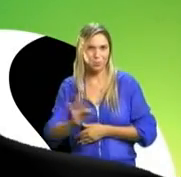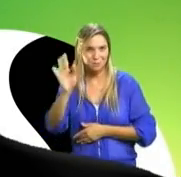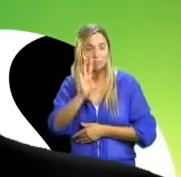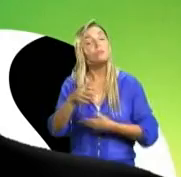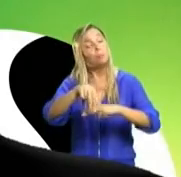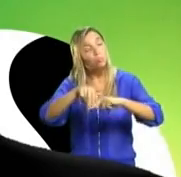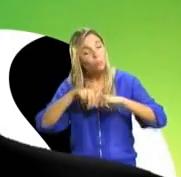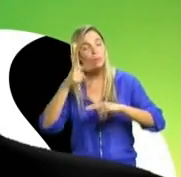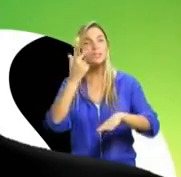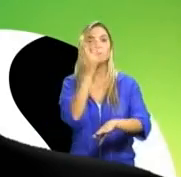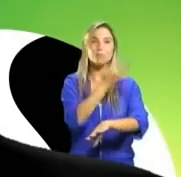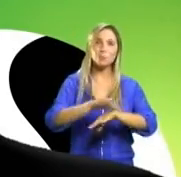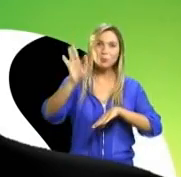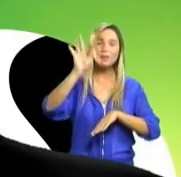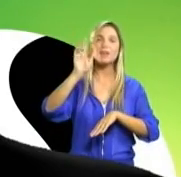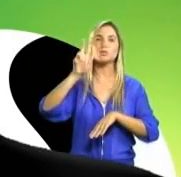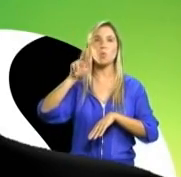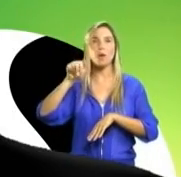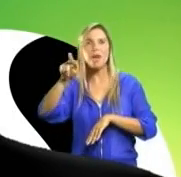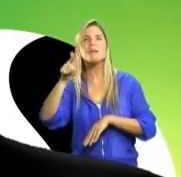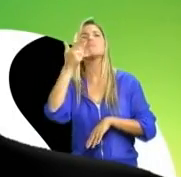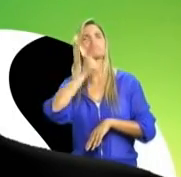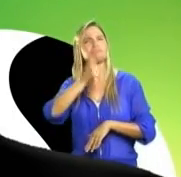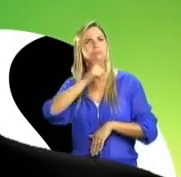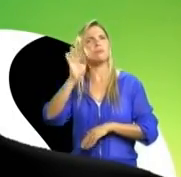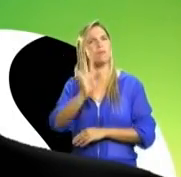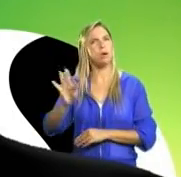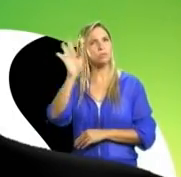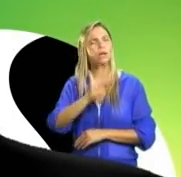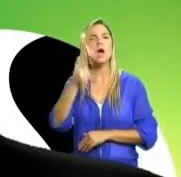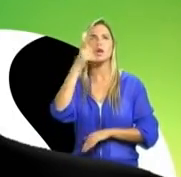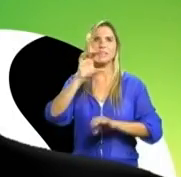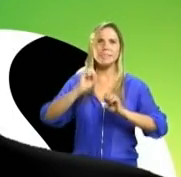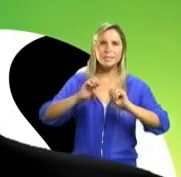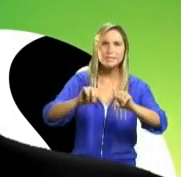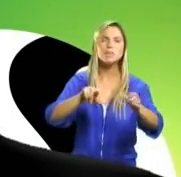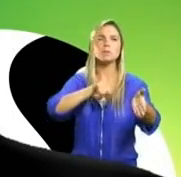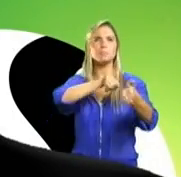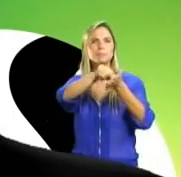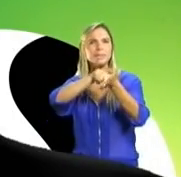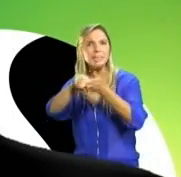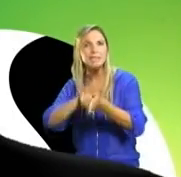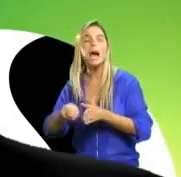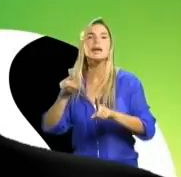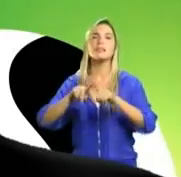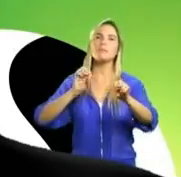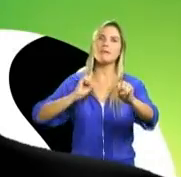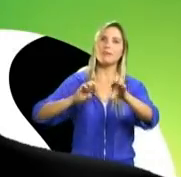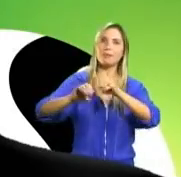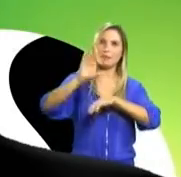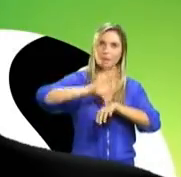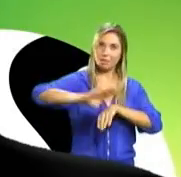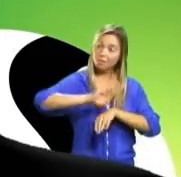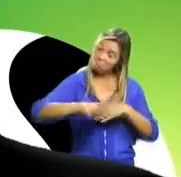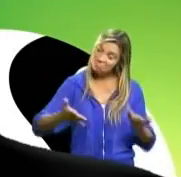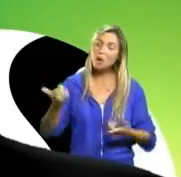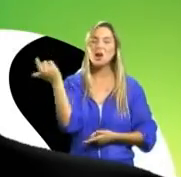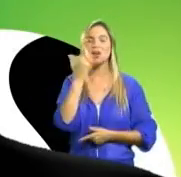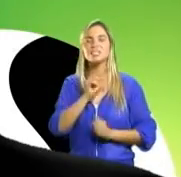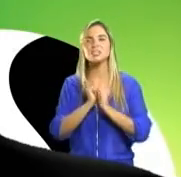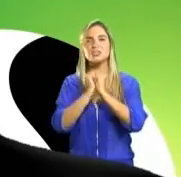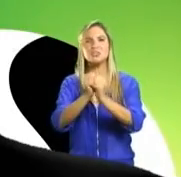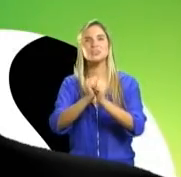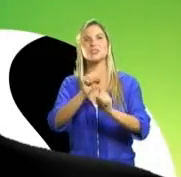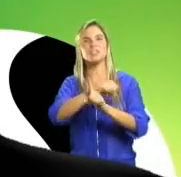nos institutos mantidos pela FUNED UENG, educação superior se faz com ensino, pesquisa e extensão, caminhando junto com a sociedade